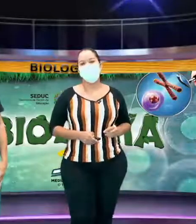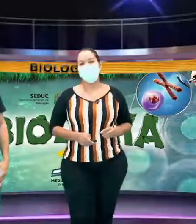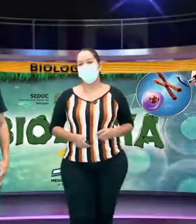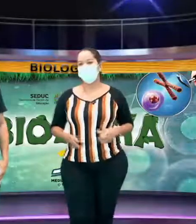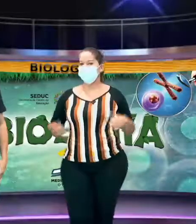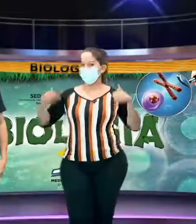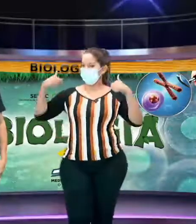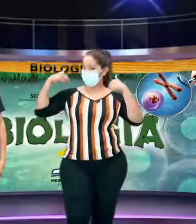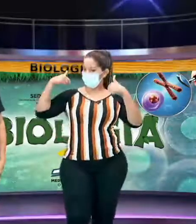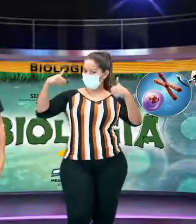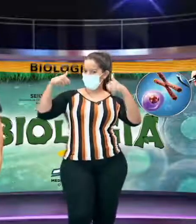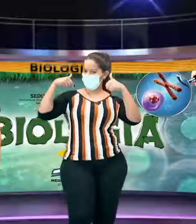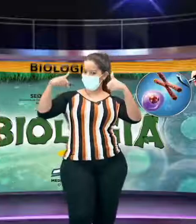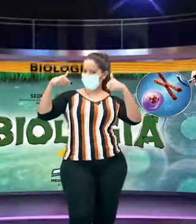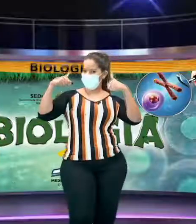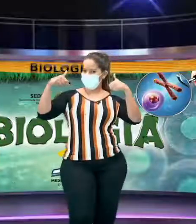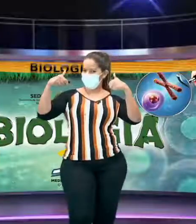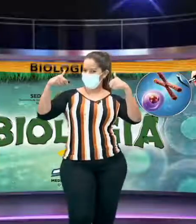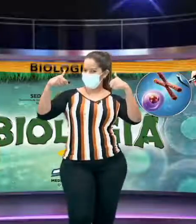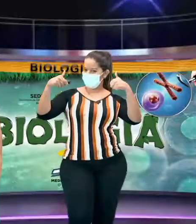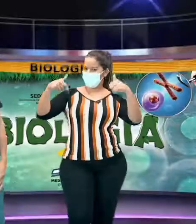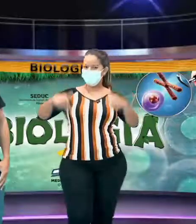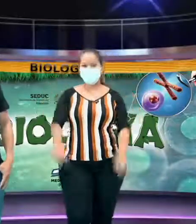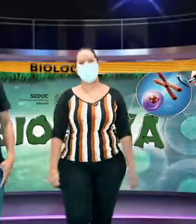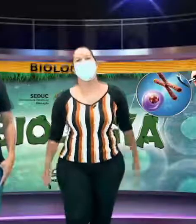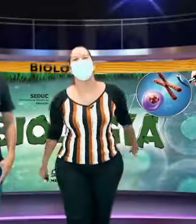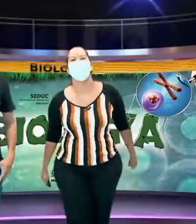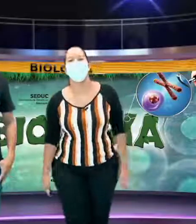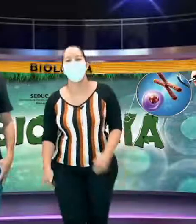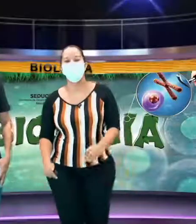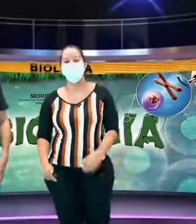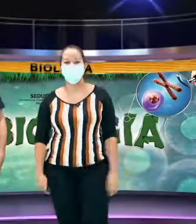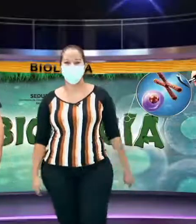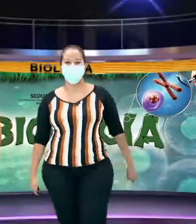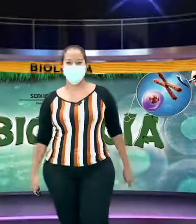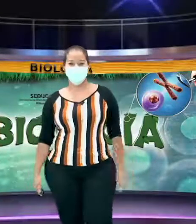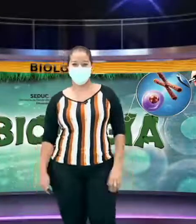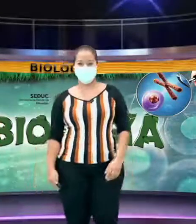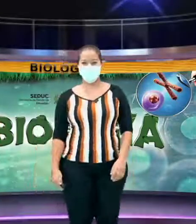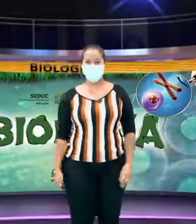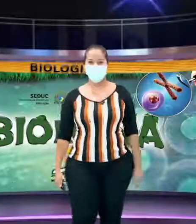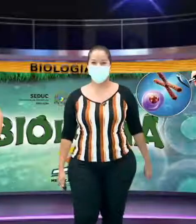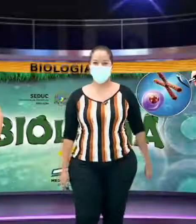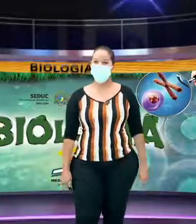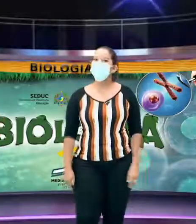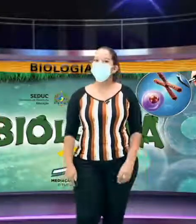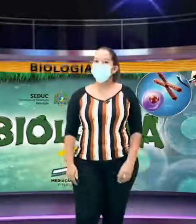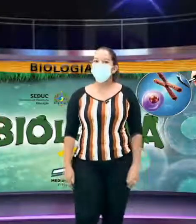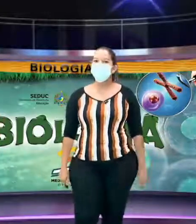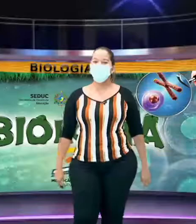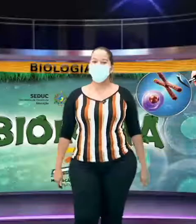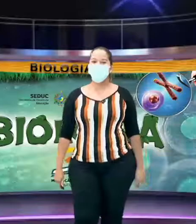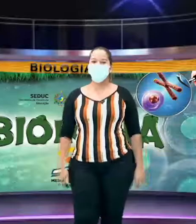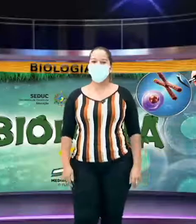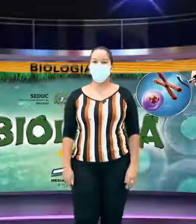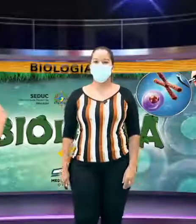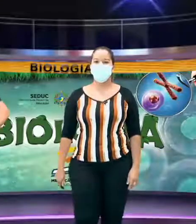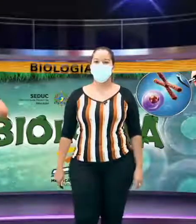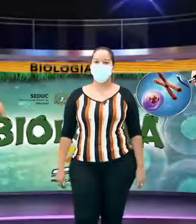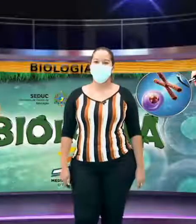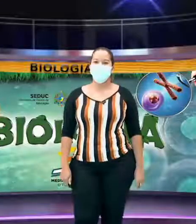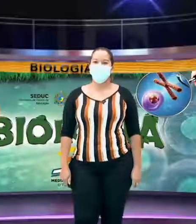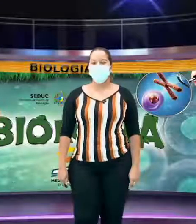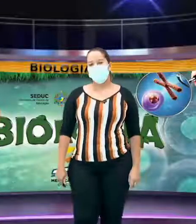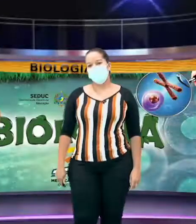a disciplina mais top das tops, tá entendendo? Porque vocês vão ver o que é show agora